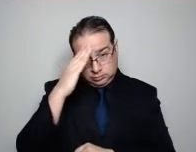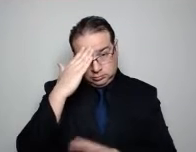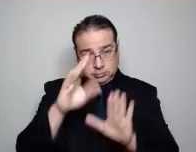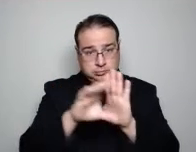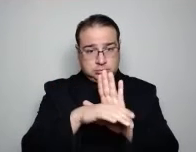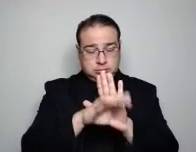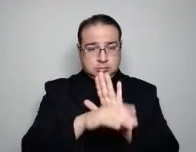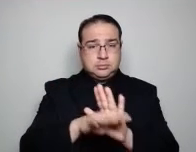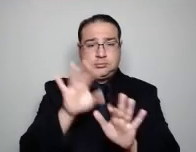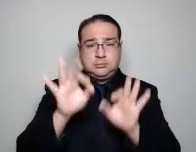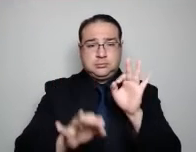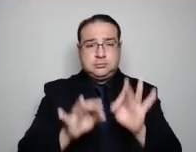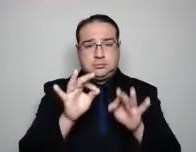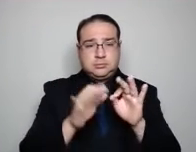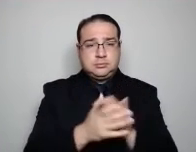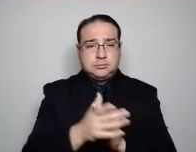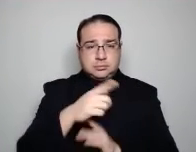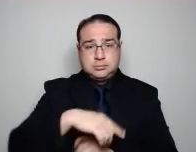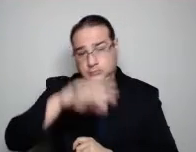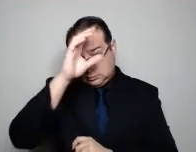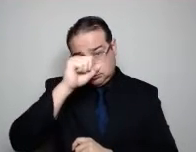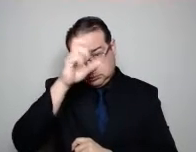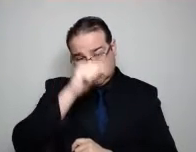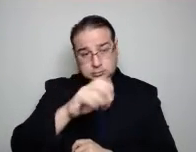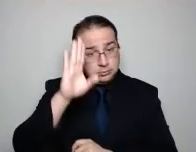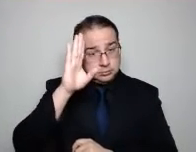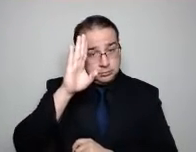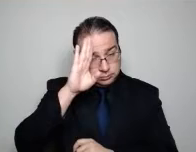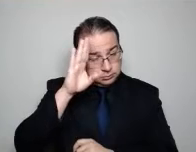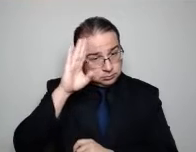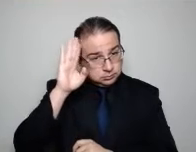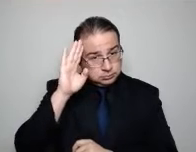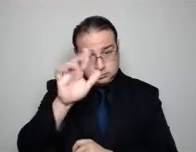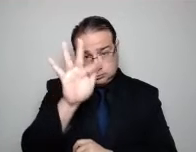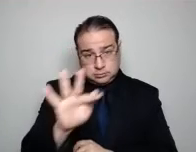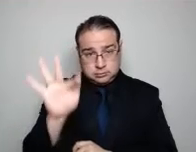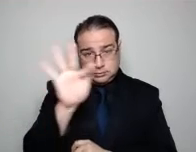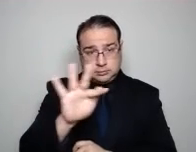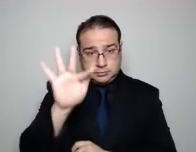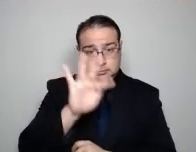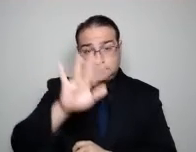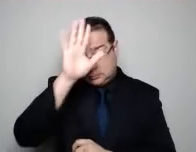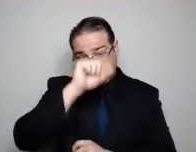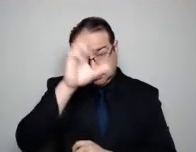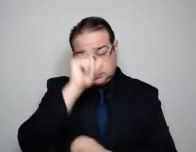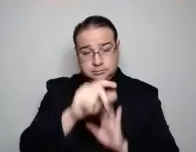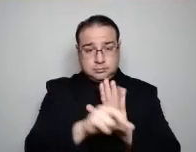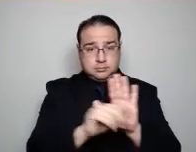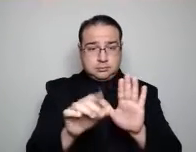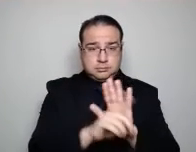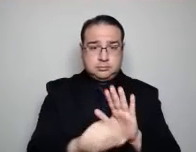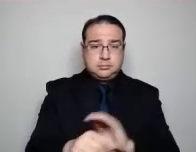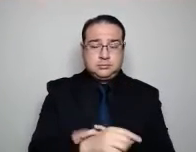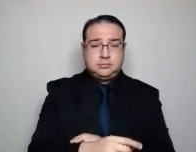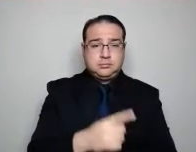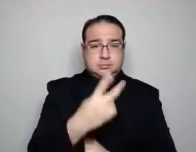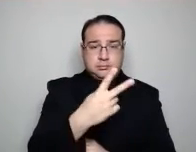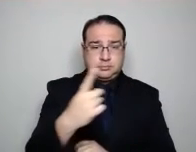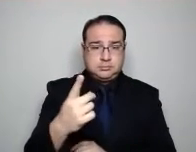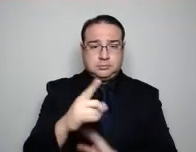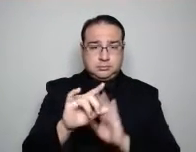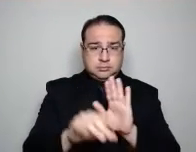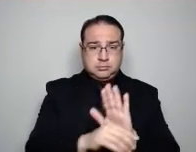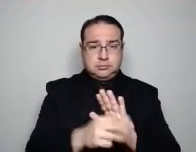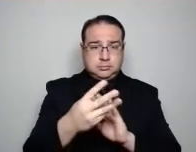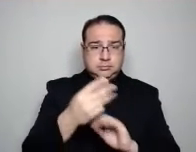que a gente aprende na faculdade, tá? A gente tem o artigo 21, inciso 3º dessa lei, que fala que o valor da cota é o que está previsto